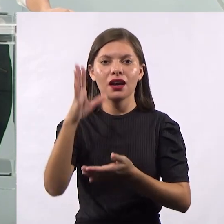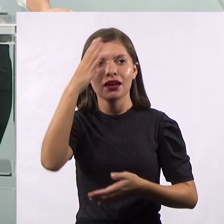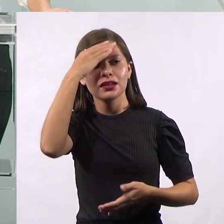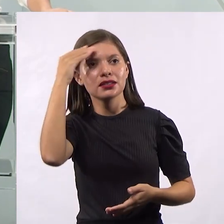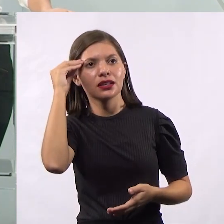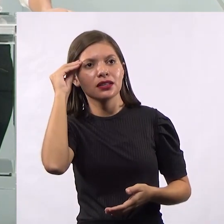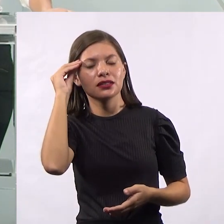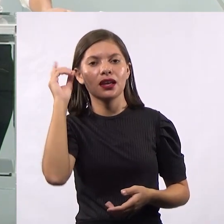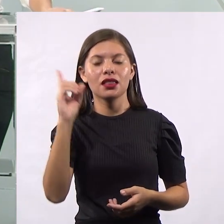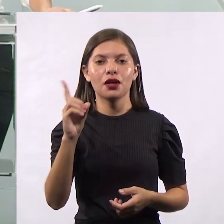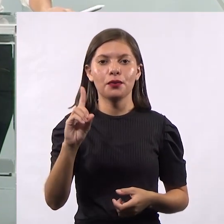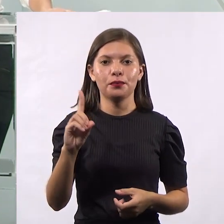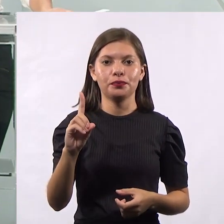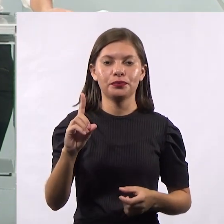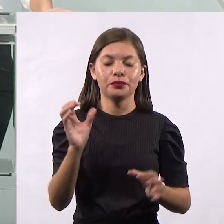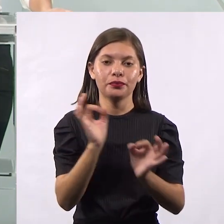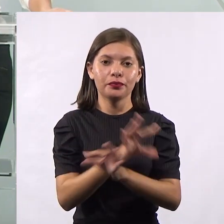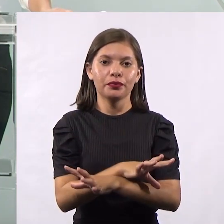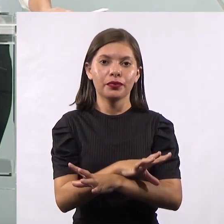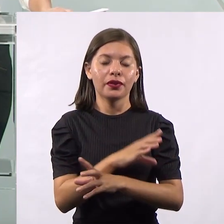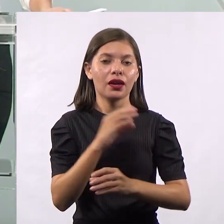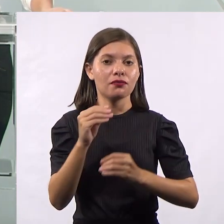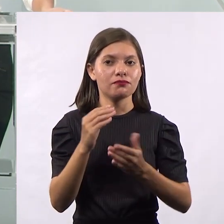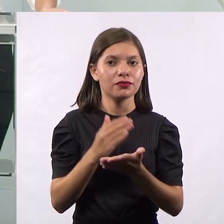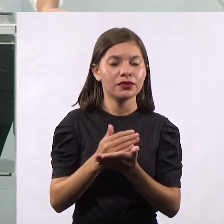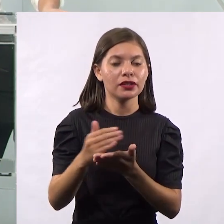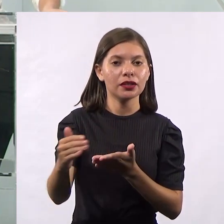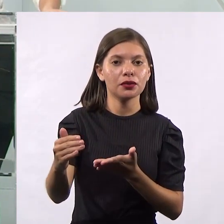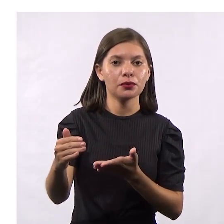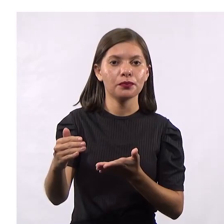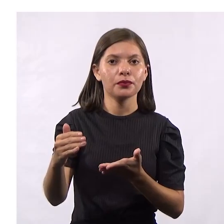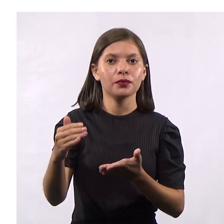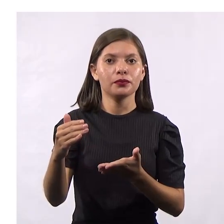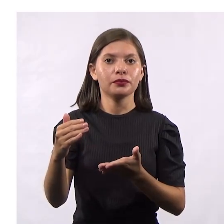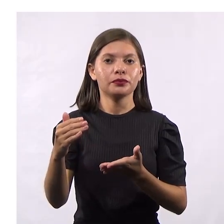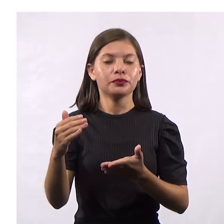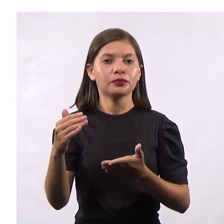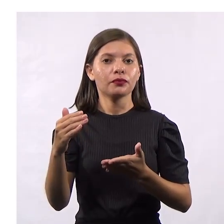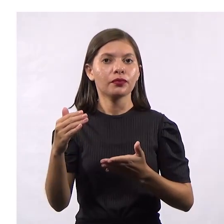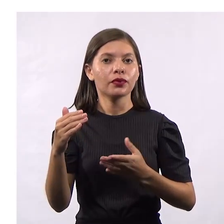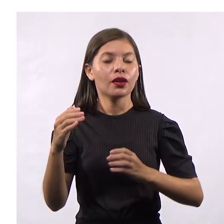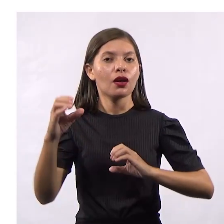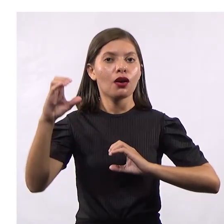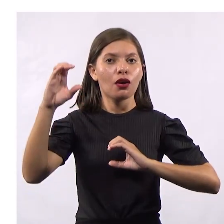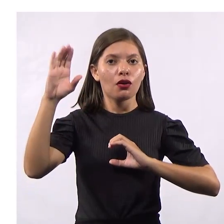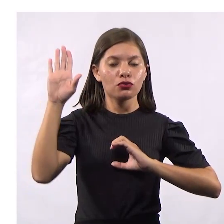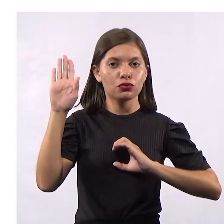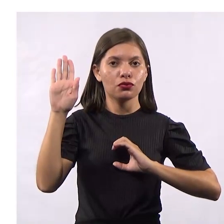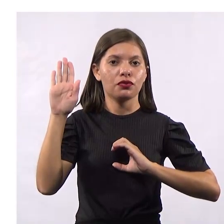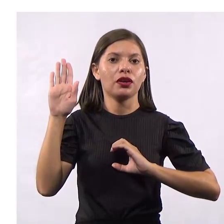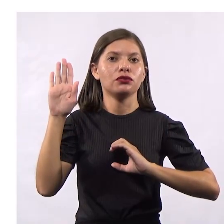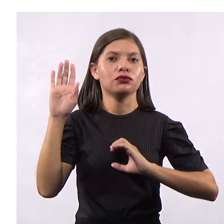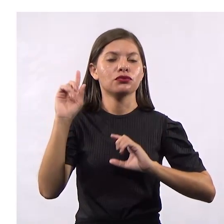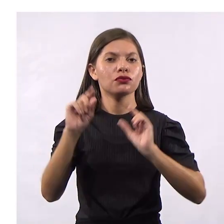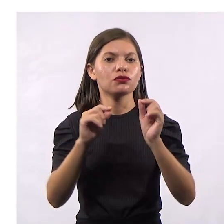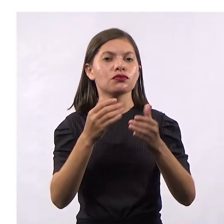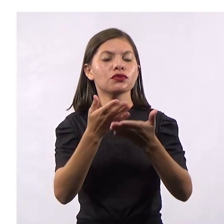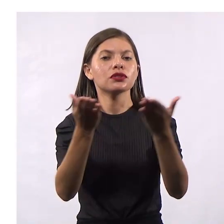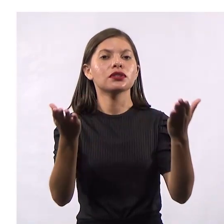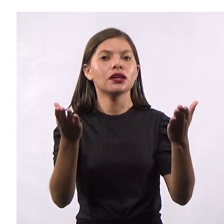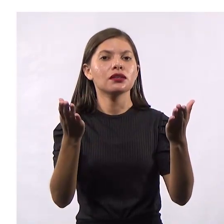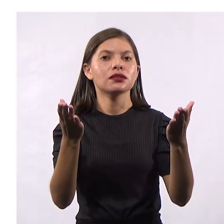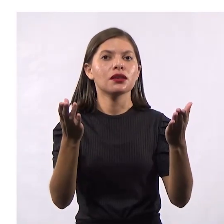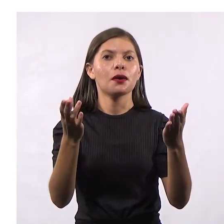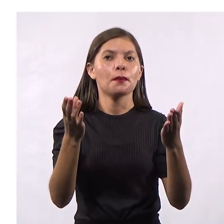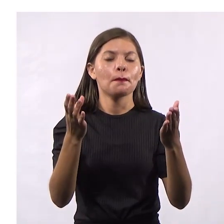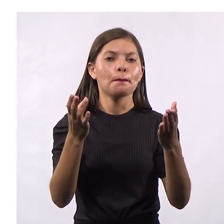bom? Então, seguindo pra gente encerrar, eu vou falar dos convênios, né, para finalizar aí. Vocês